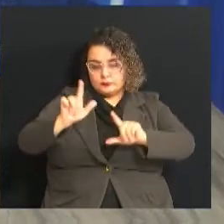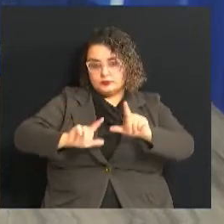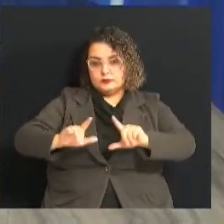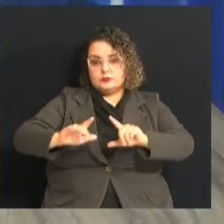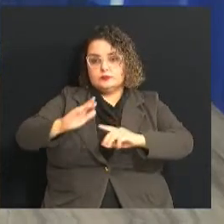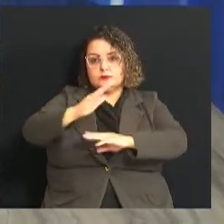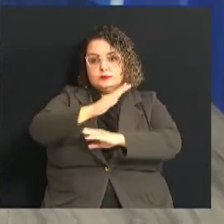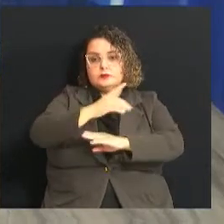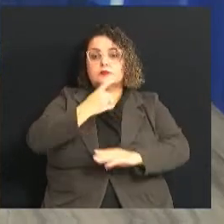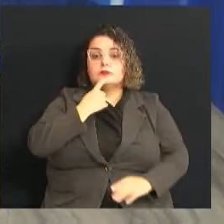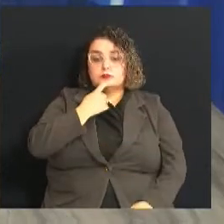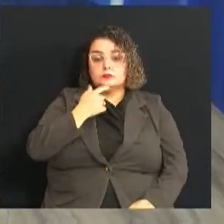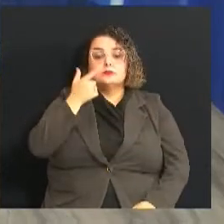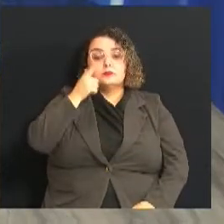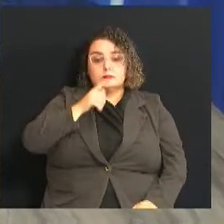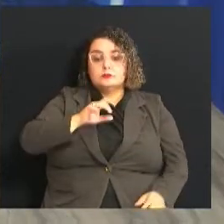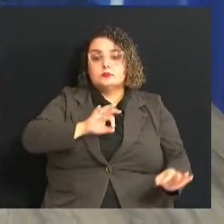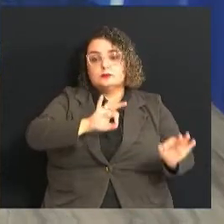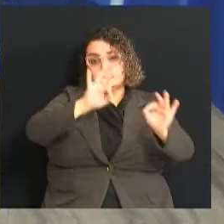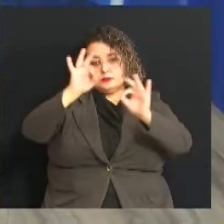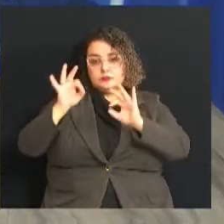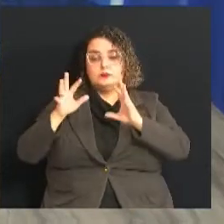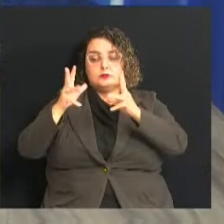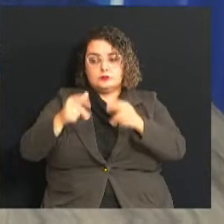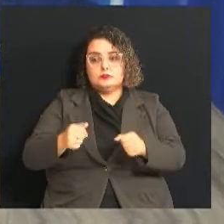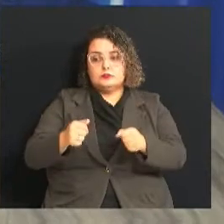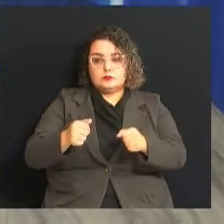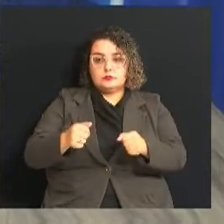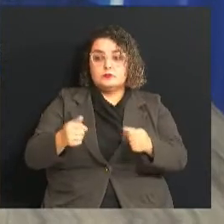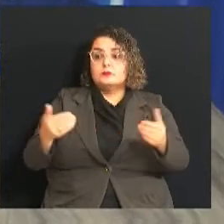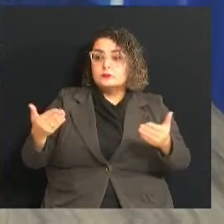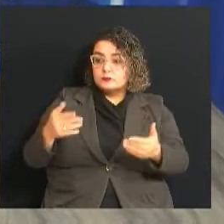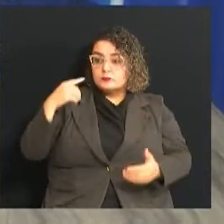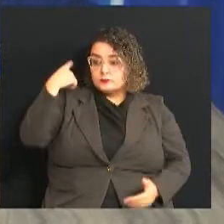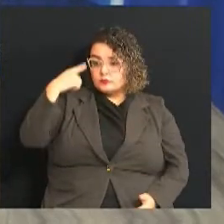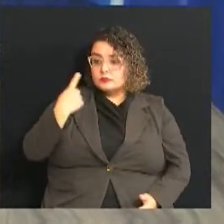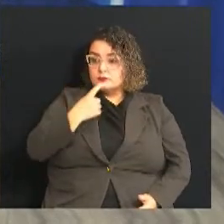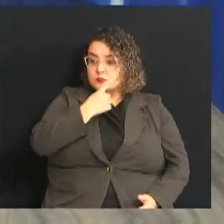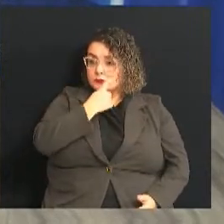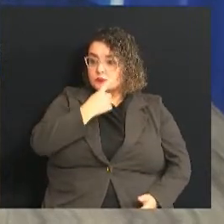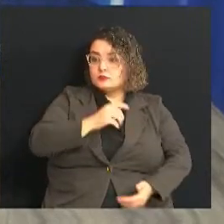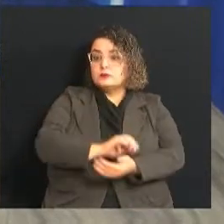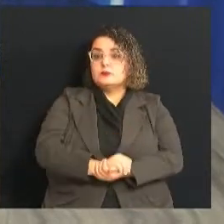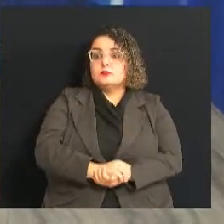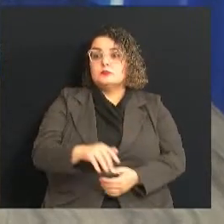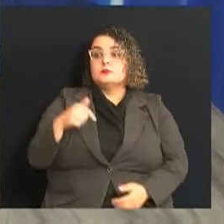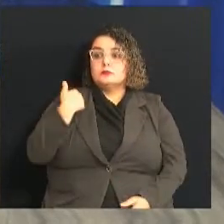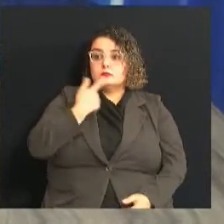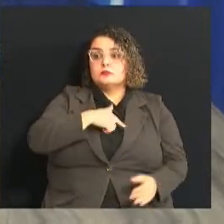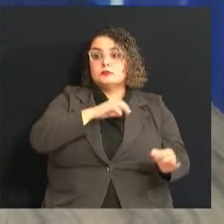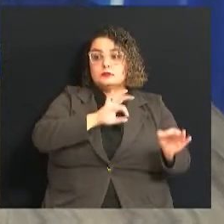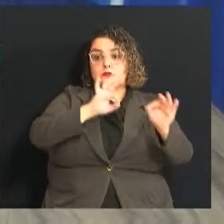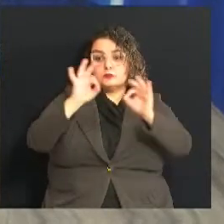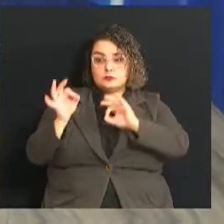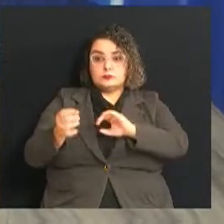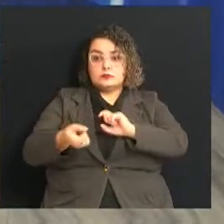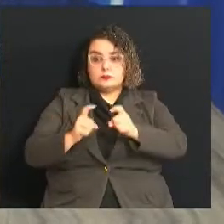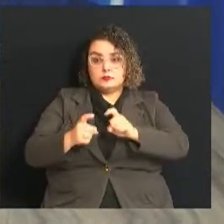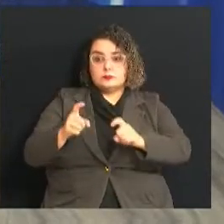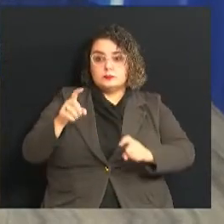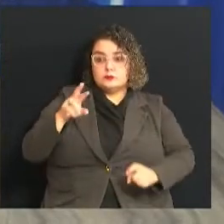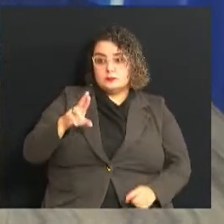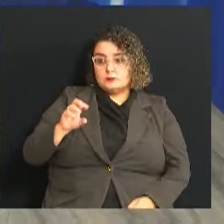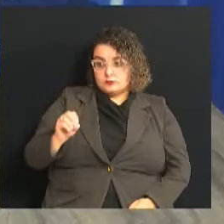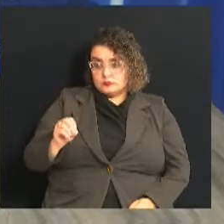youtube.com/TV Câmara Campinas. Você consegue assistir na íntegra. Agora, Mirna Abreu, há pouco nós acompanhamos a reunião ordinária. E